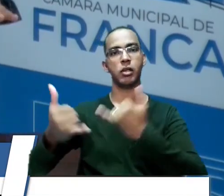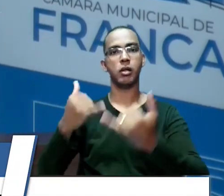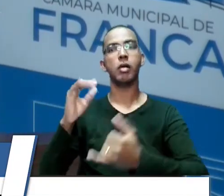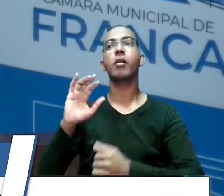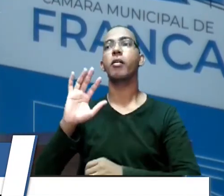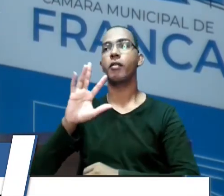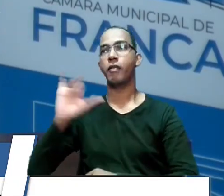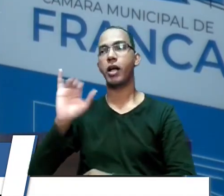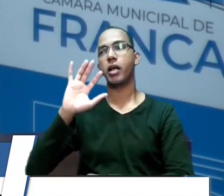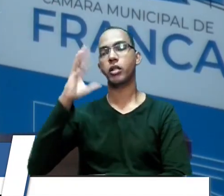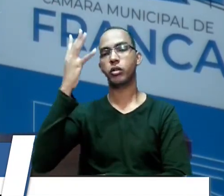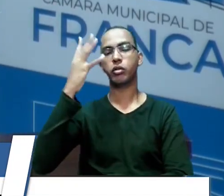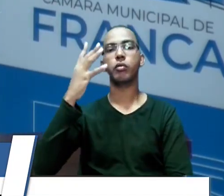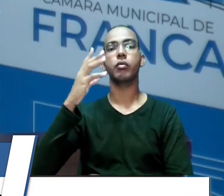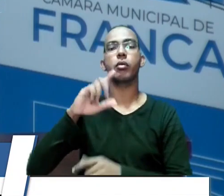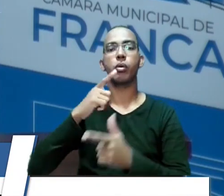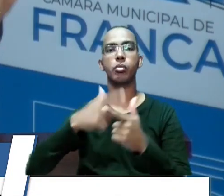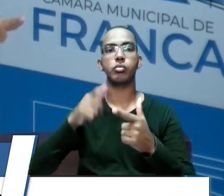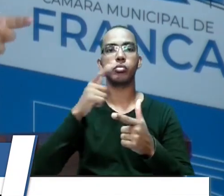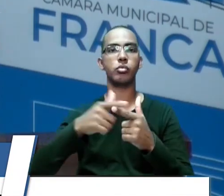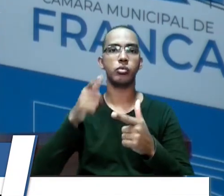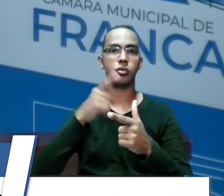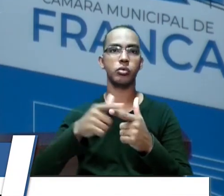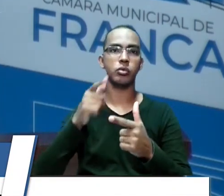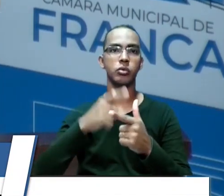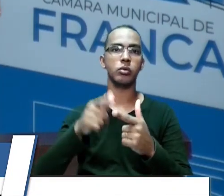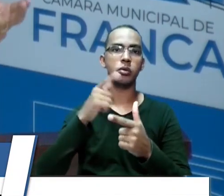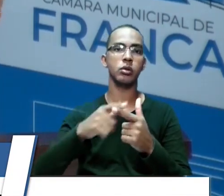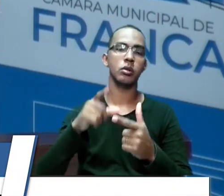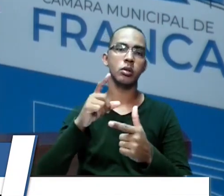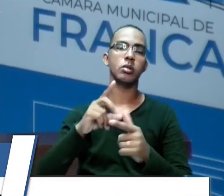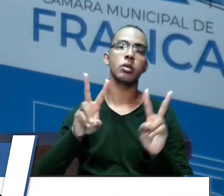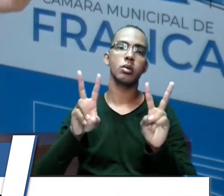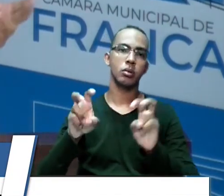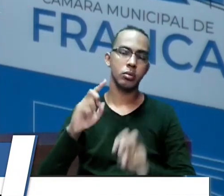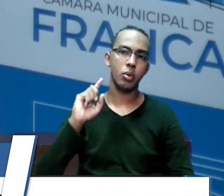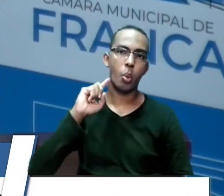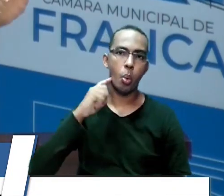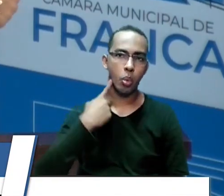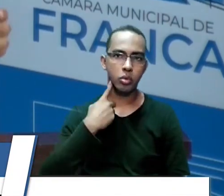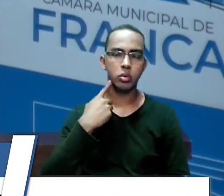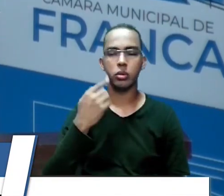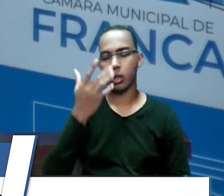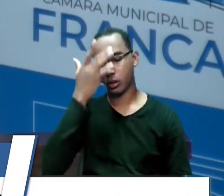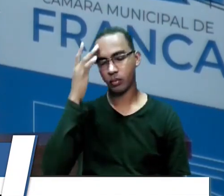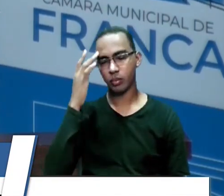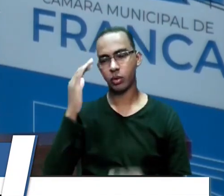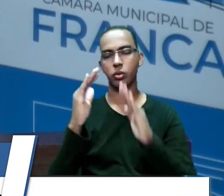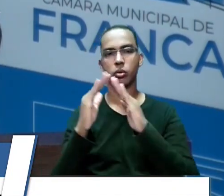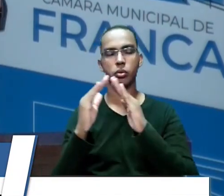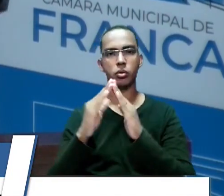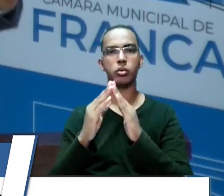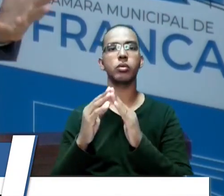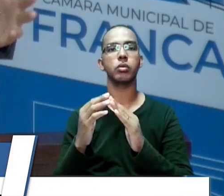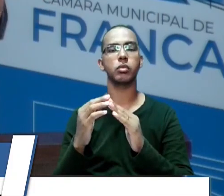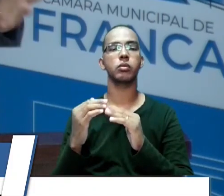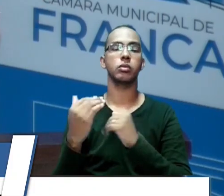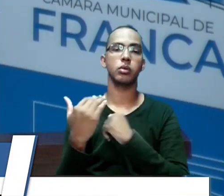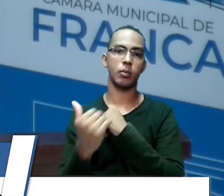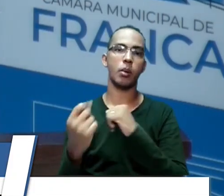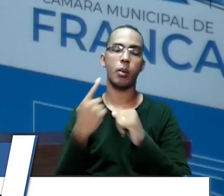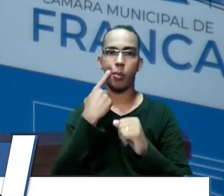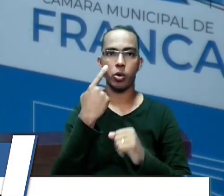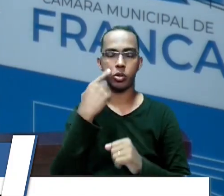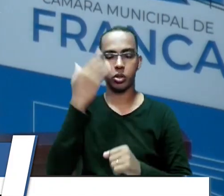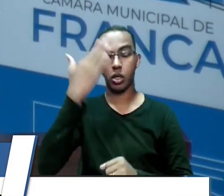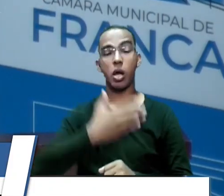uma vez por toda, né, aqueles problemas no qual os moradores viviam. E acredito que logo teremos